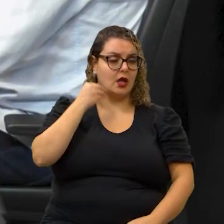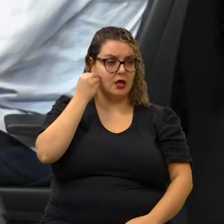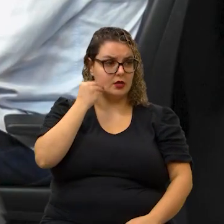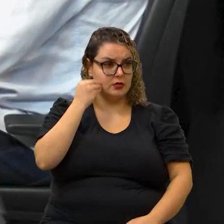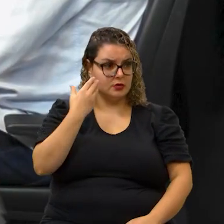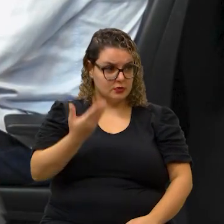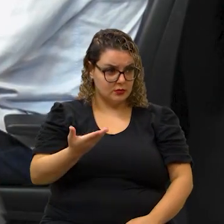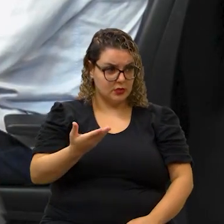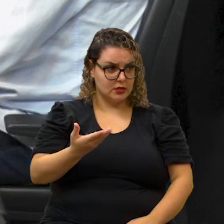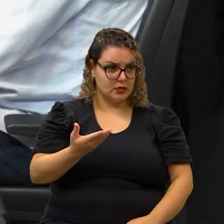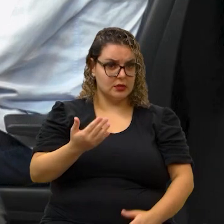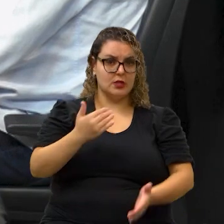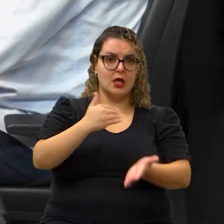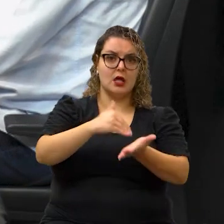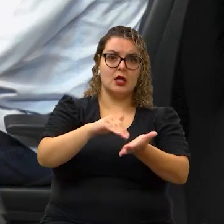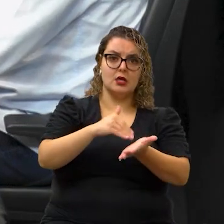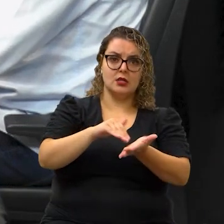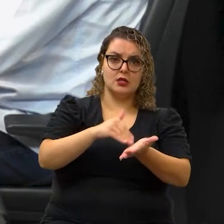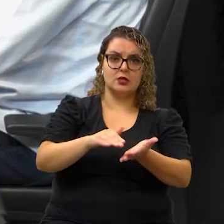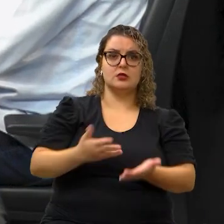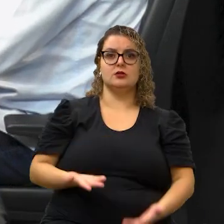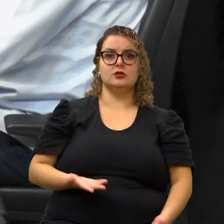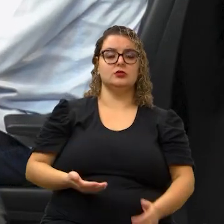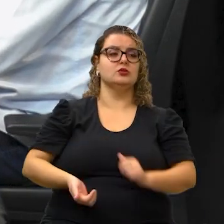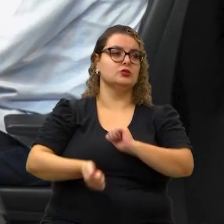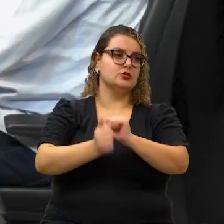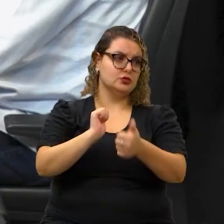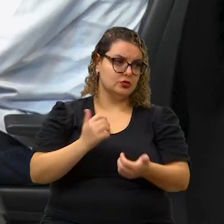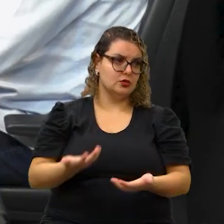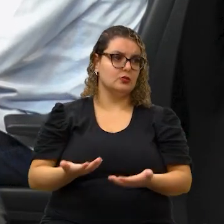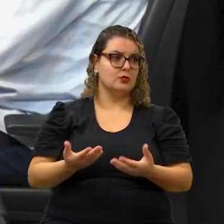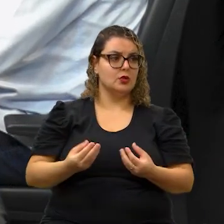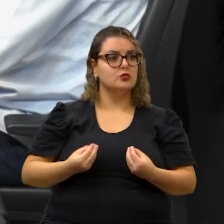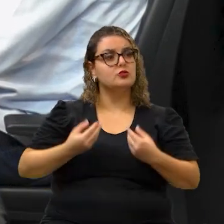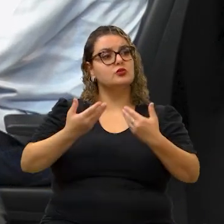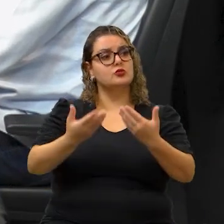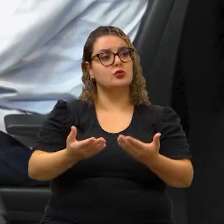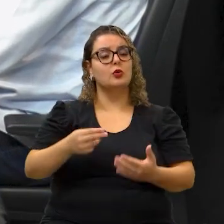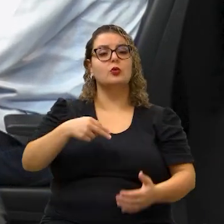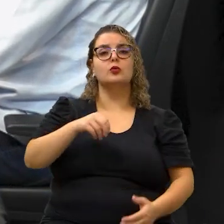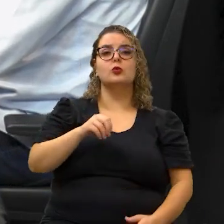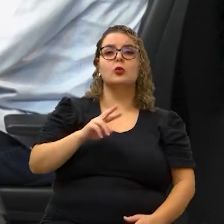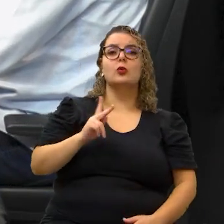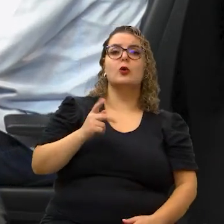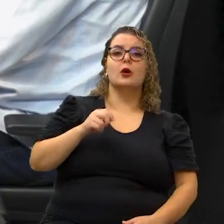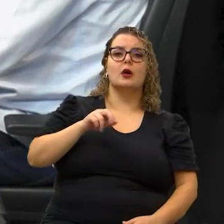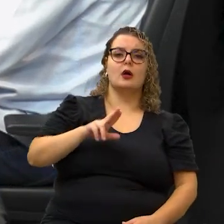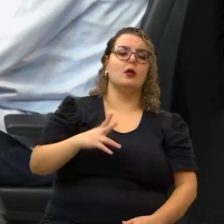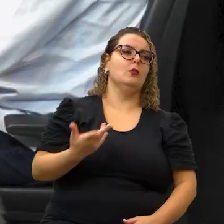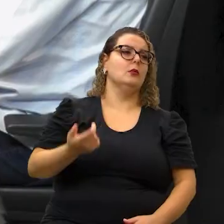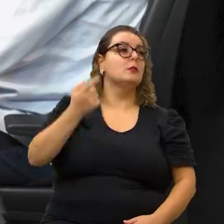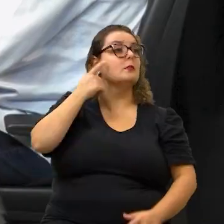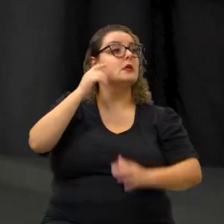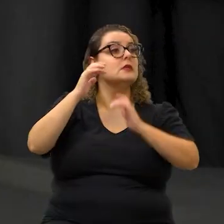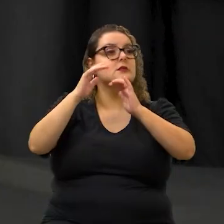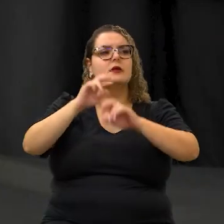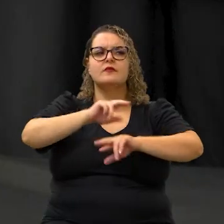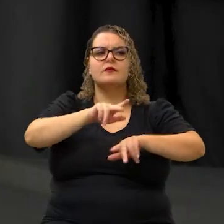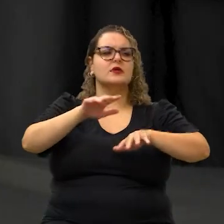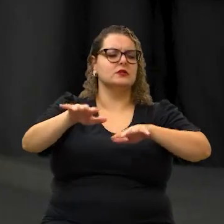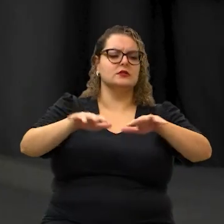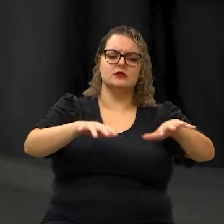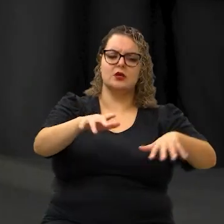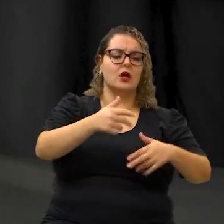que essa experiência na Secretaria Municipal de Esporte te deu um know-how para pensar em